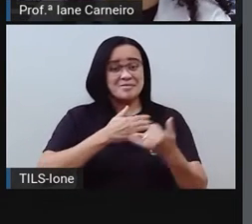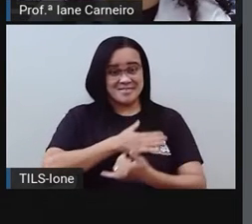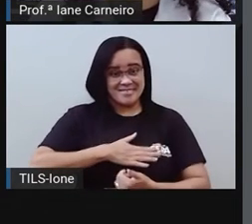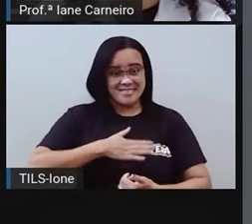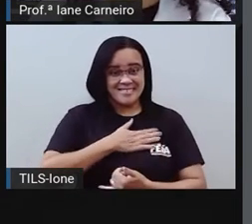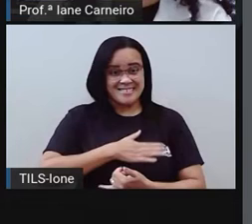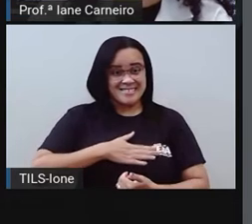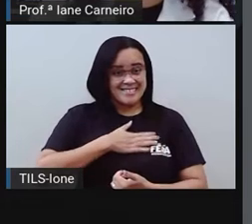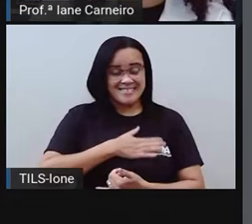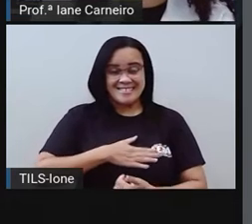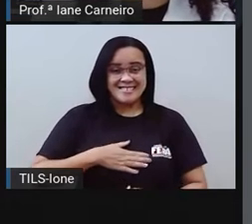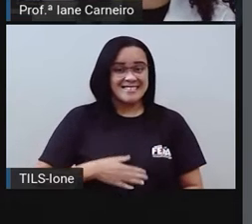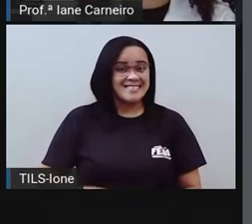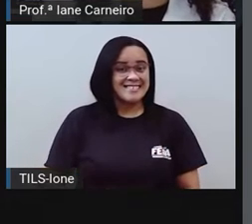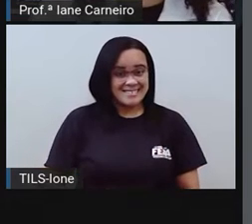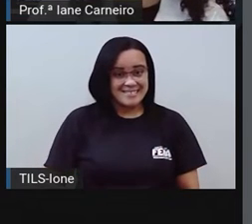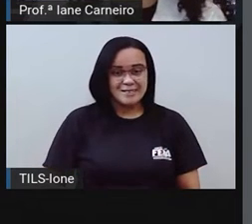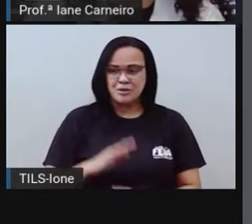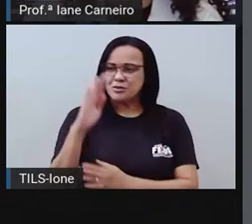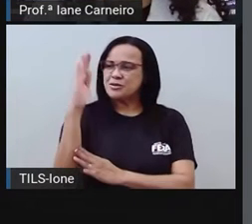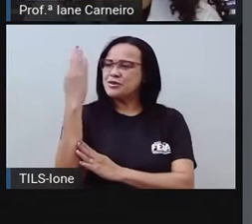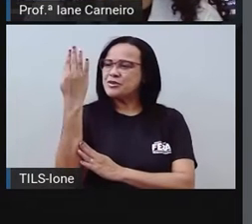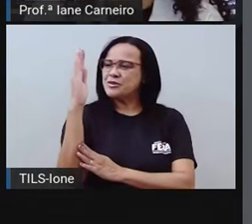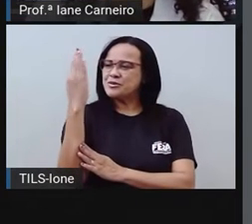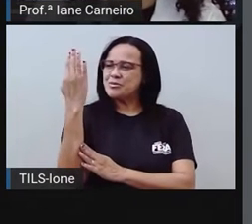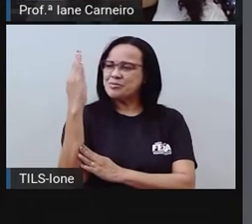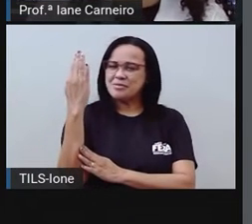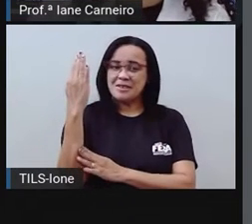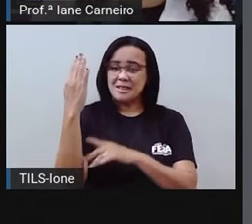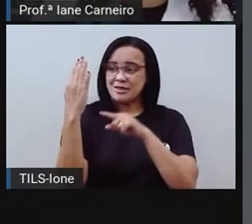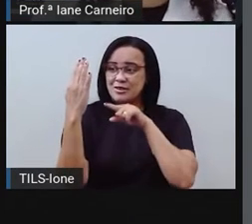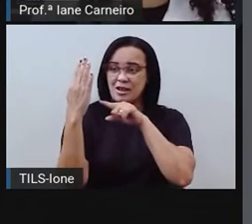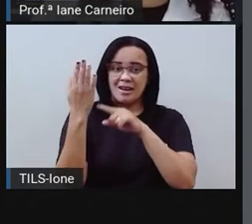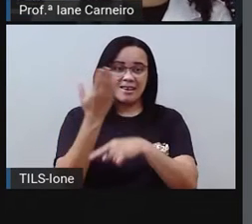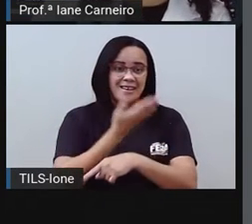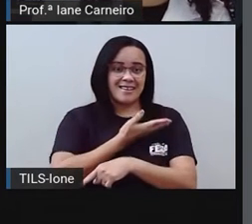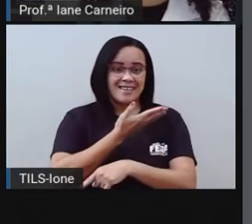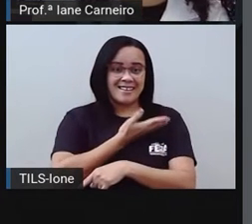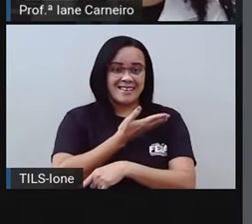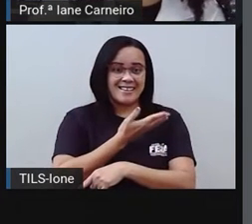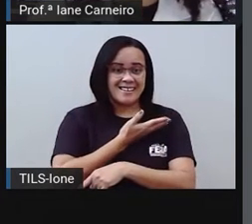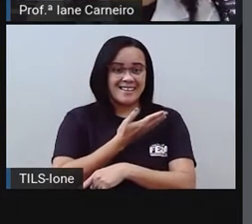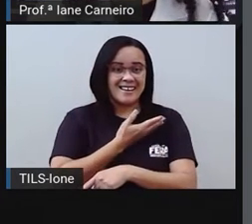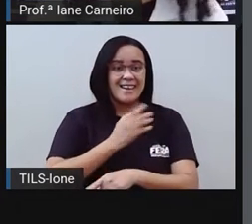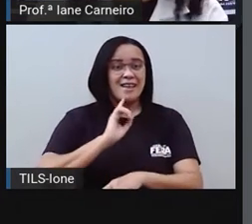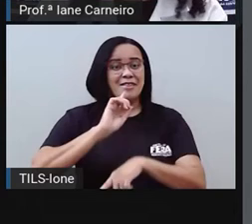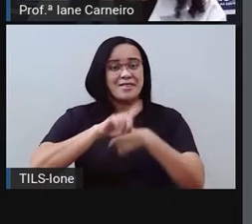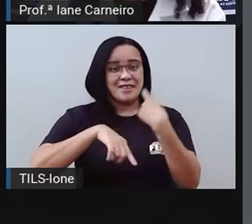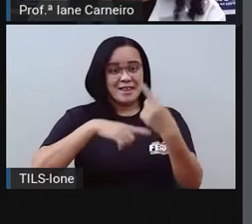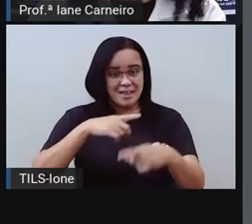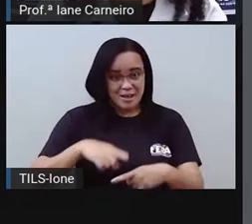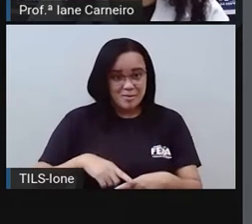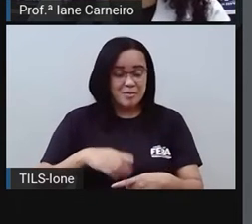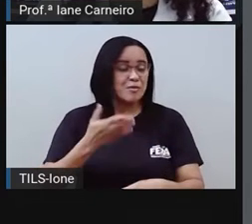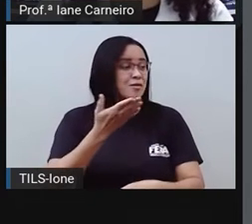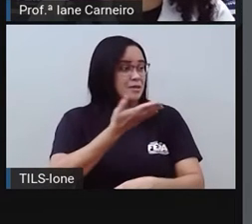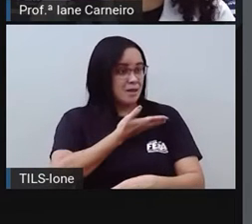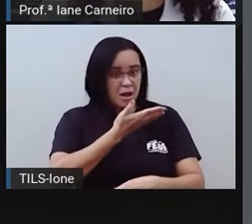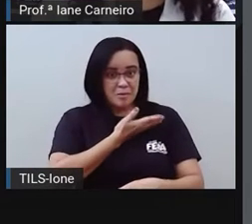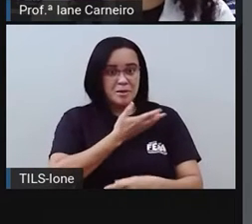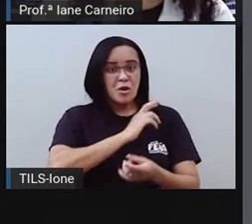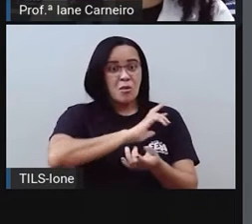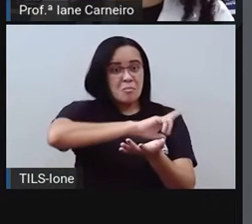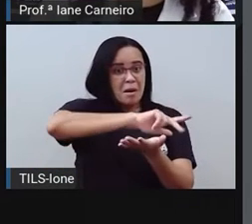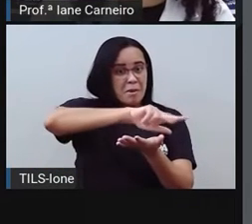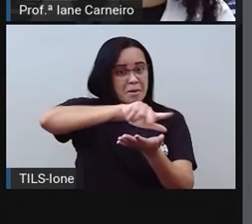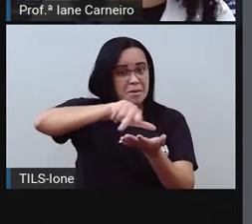seu espelho. Fez-se ali uma grande amizade. E depois dessa amizade, surgiram muitas outras.